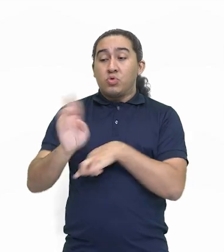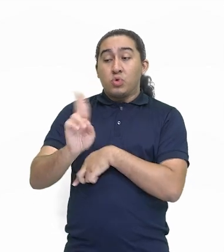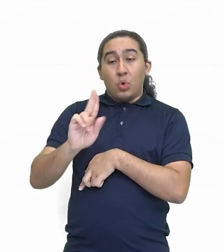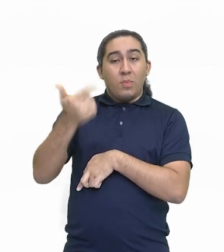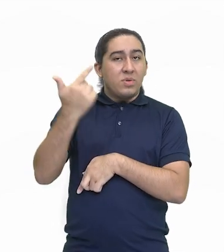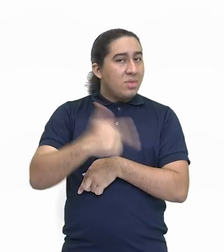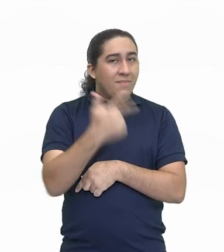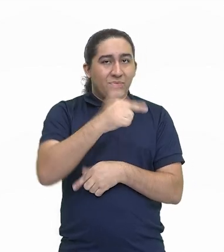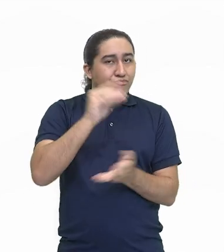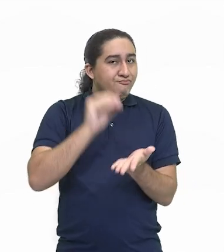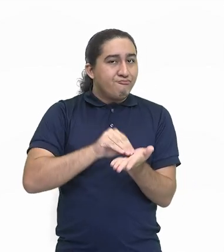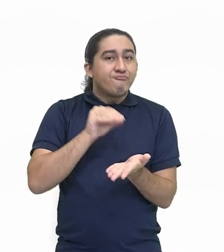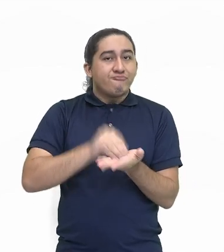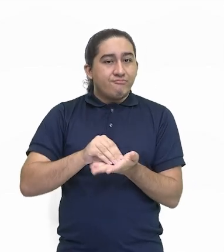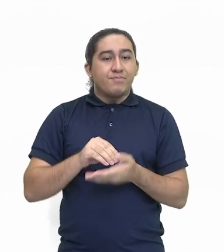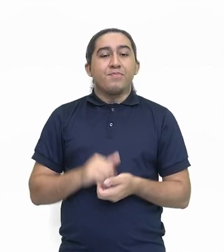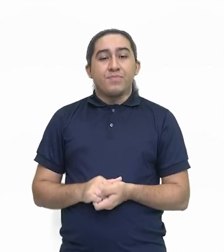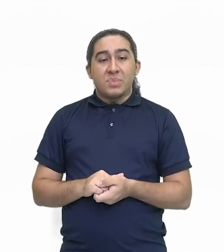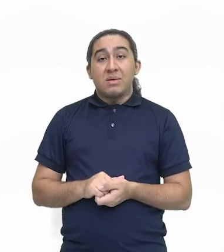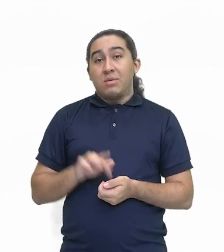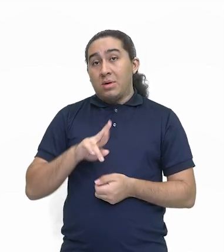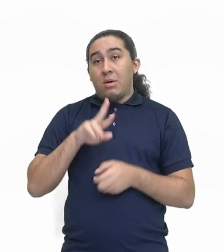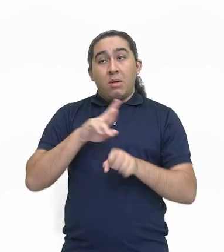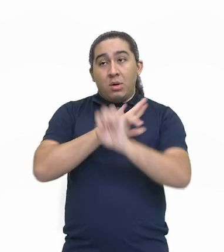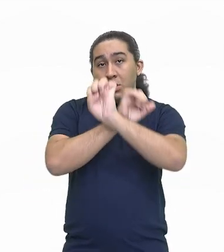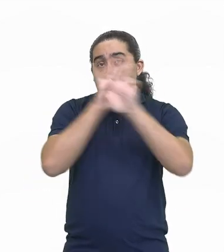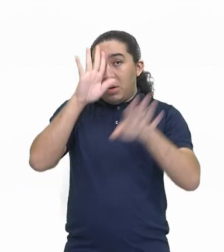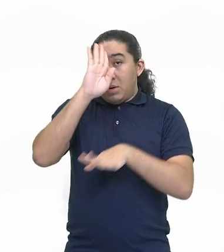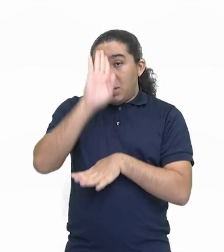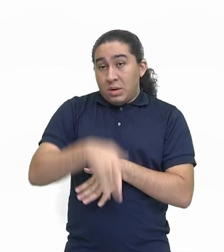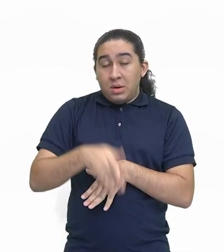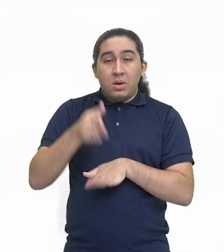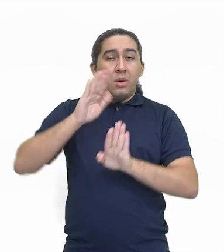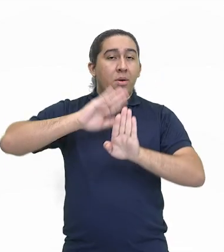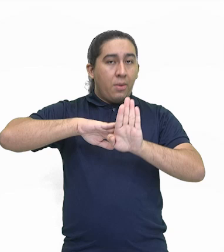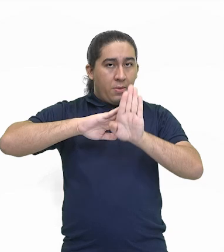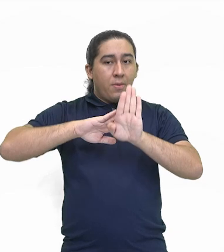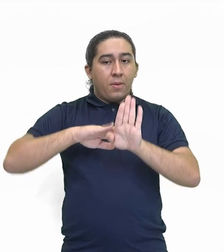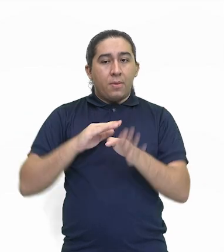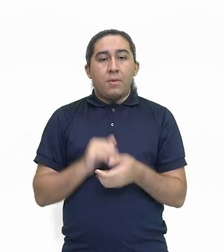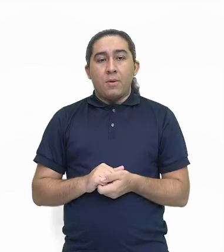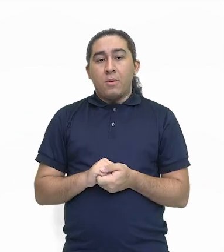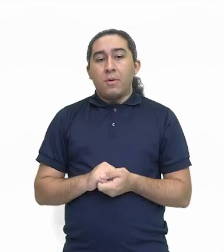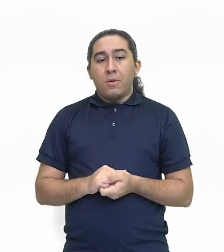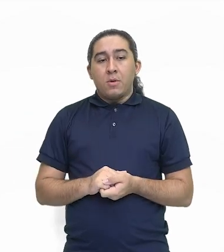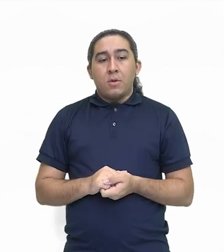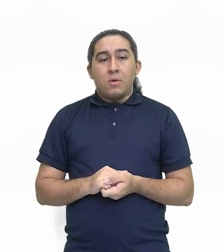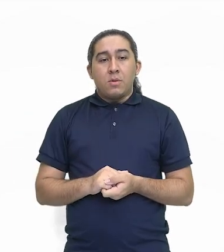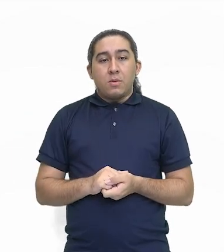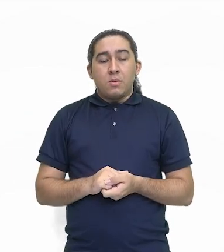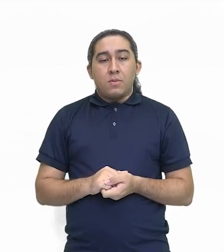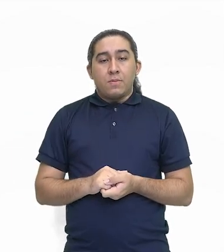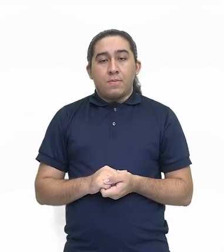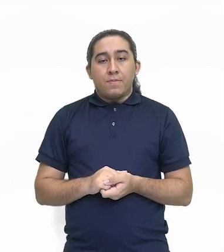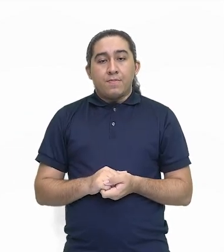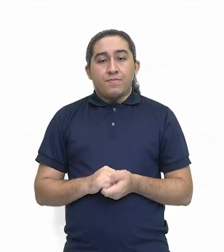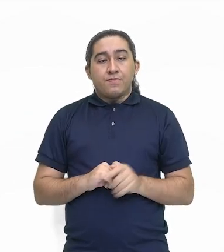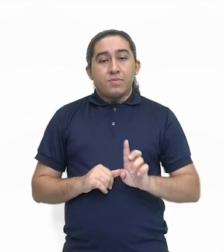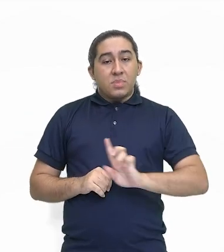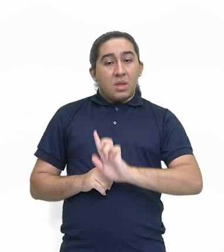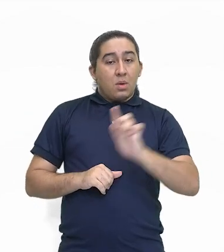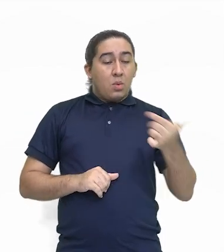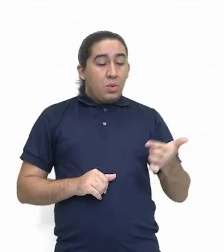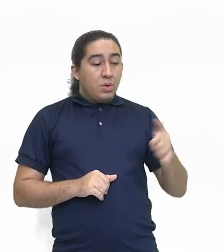assim, a crítica, né, não era bem clara, era implícita. Ponto. A cantiga de